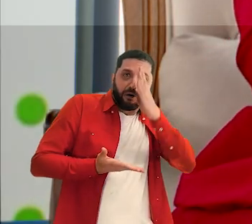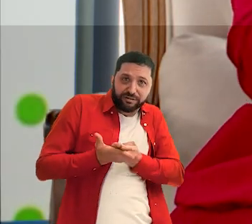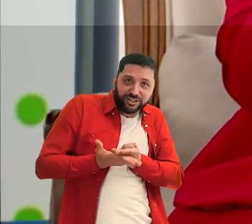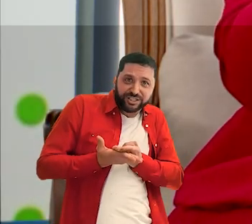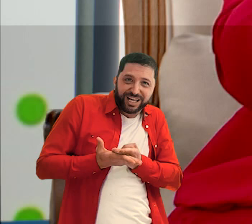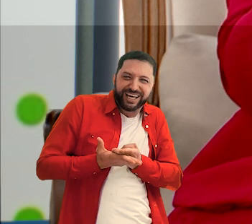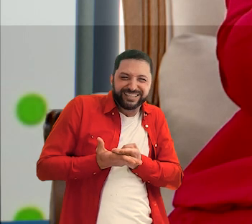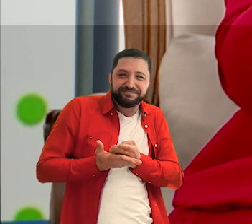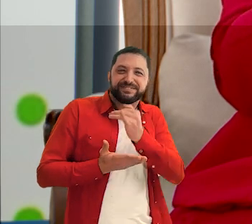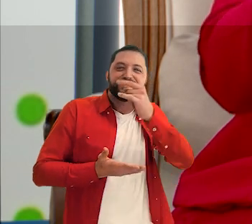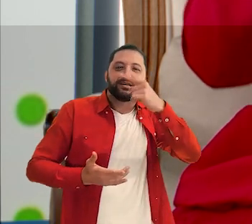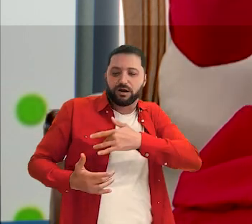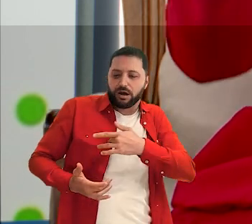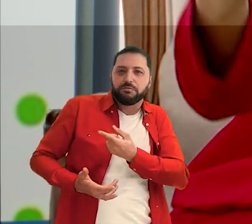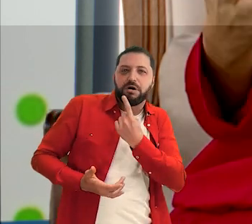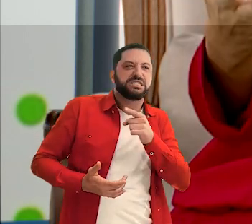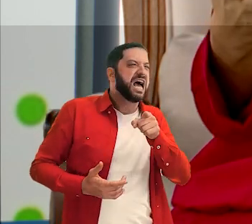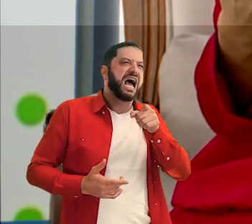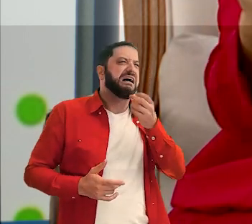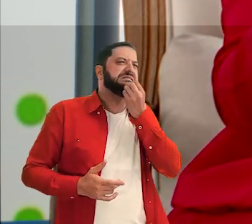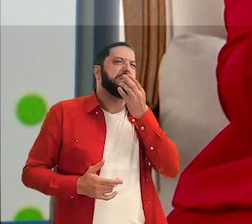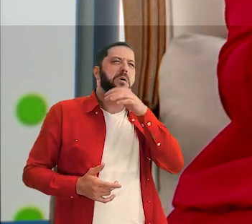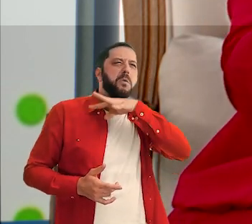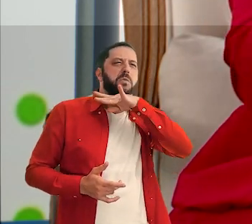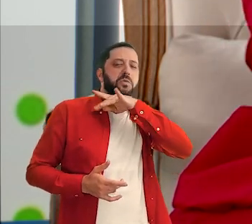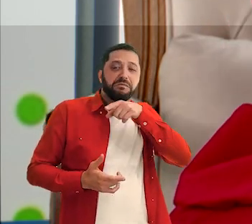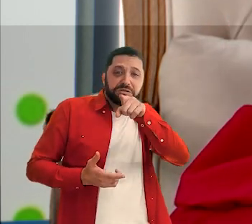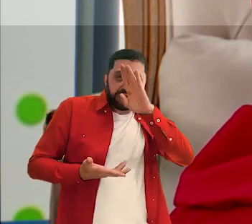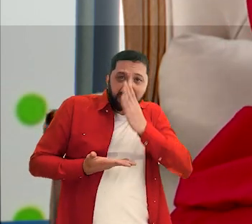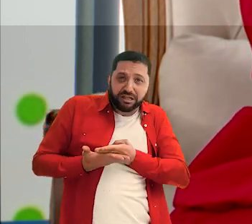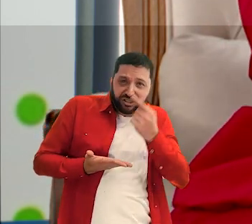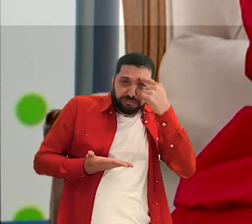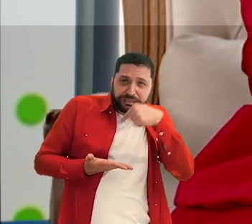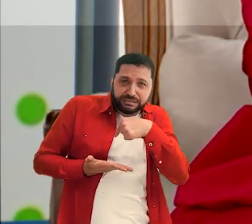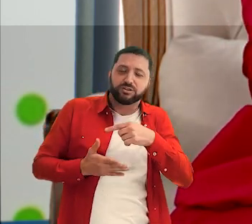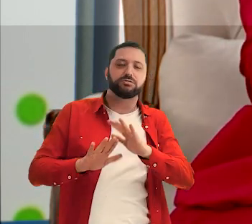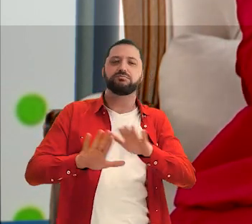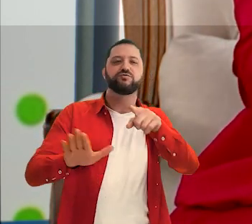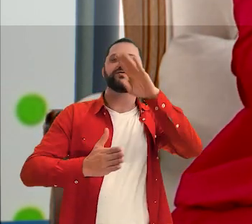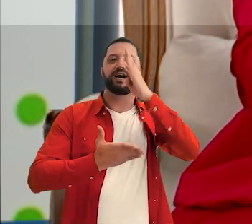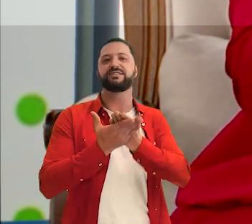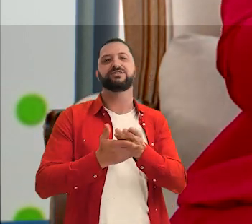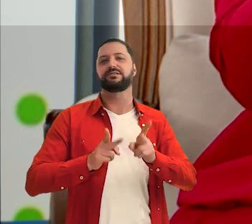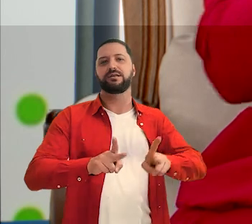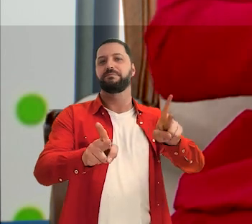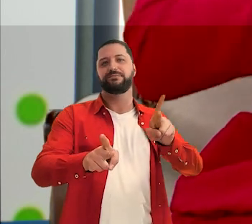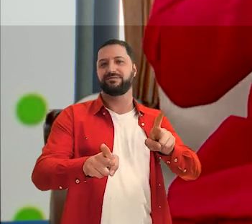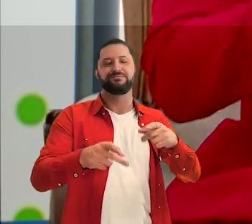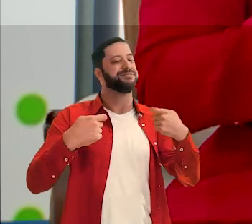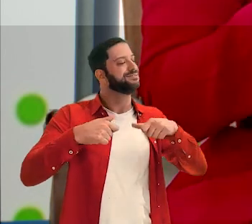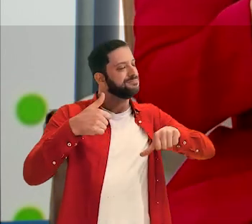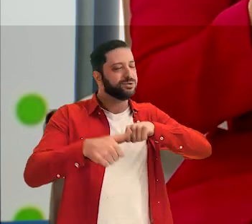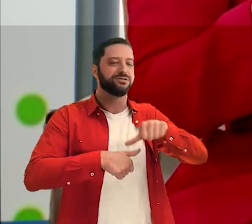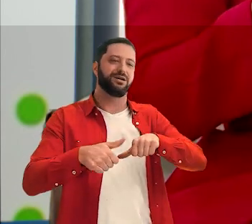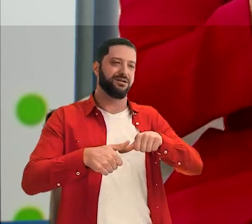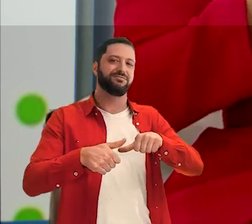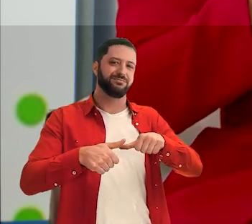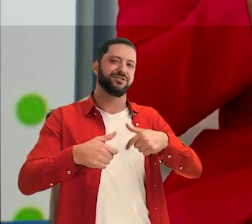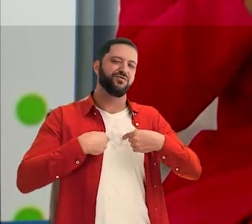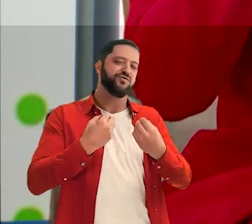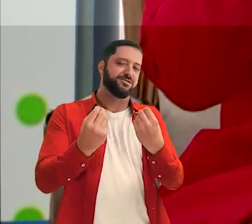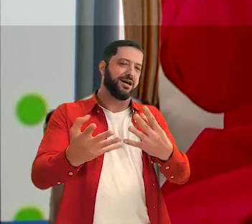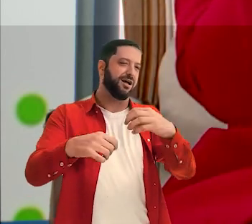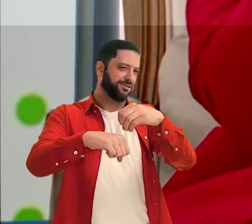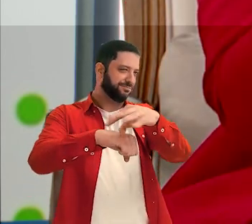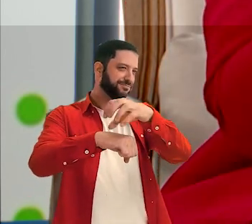se o teu coração acredita que você merece essa vida que você está tendo, é essa vida que você vai continuar vivendo. Então, precisa mudar esse merecimento. Então, eu